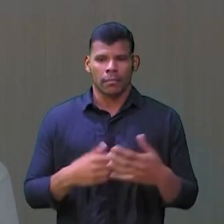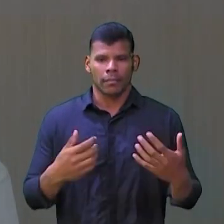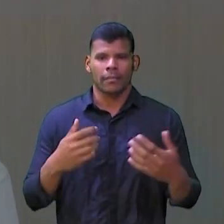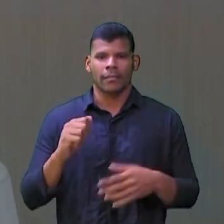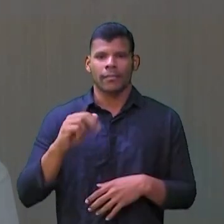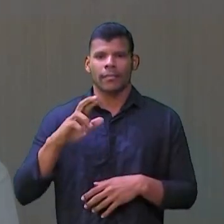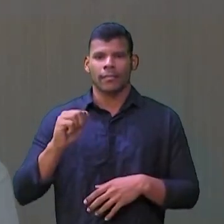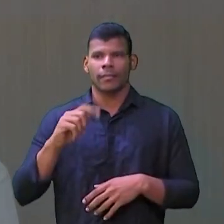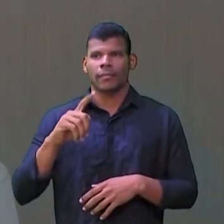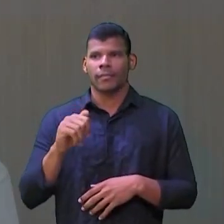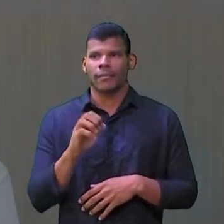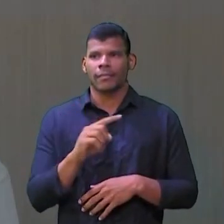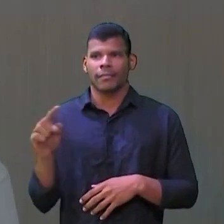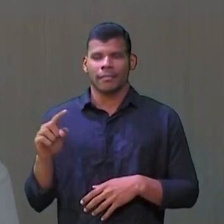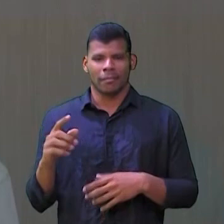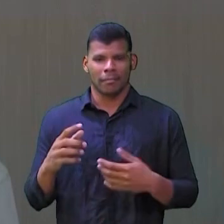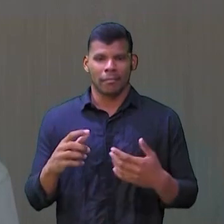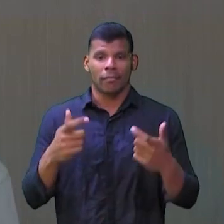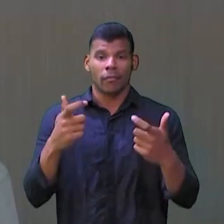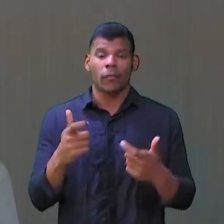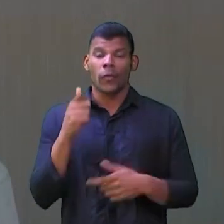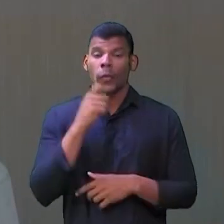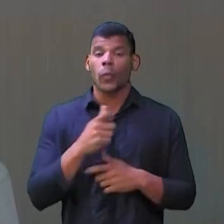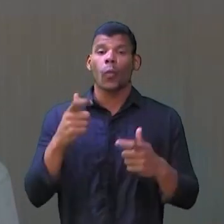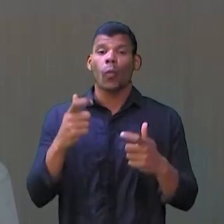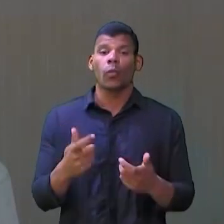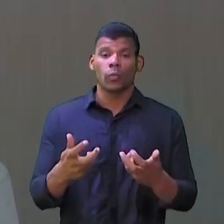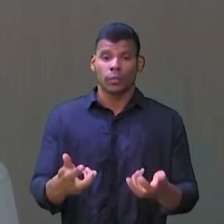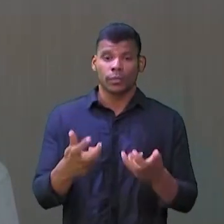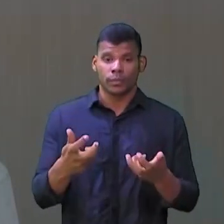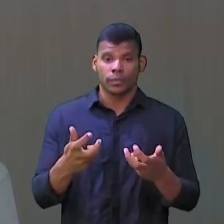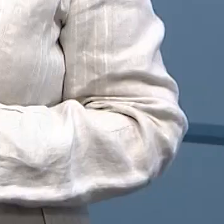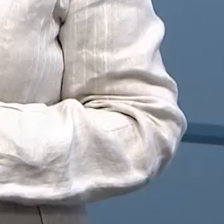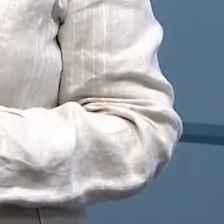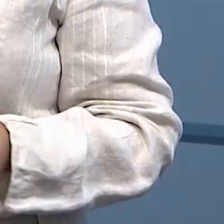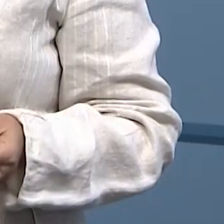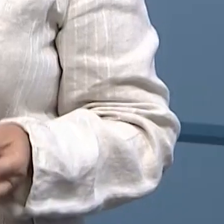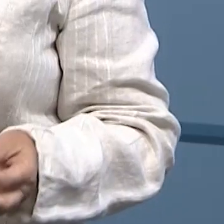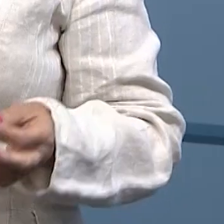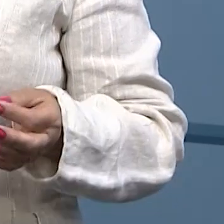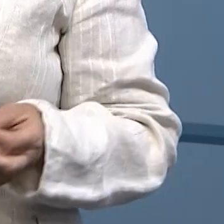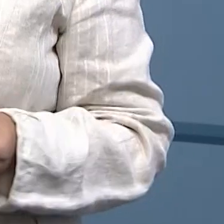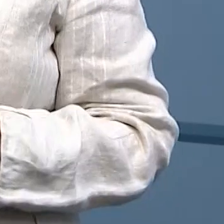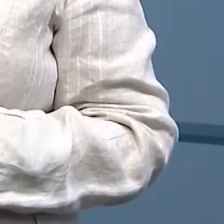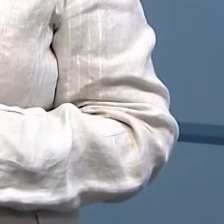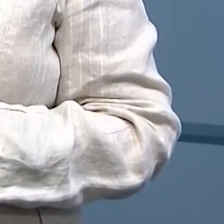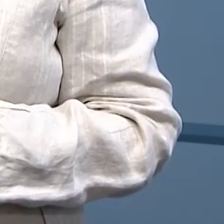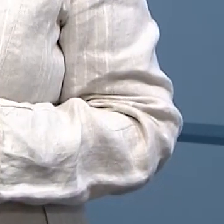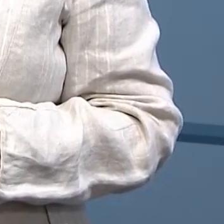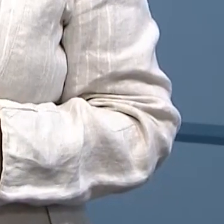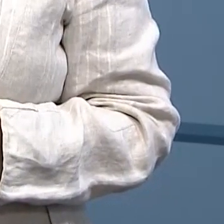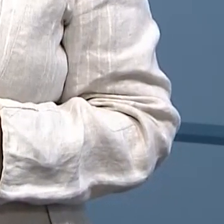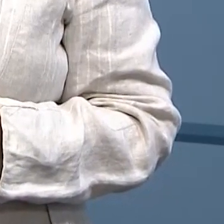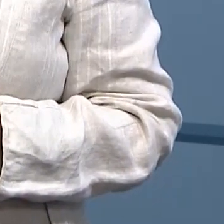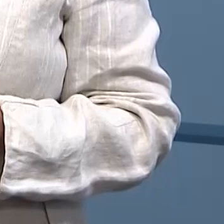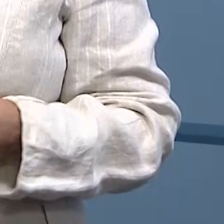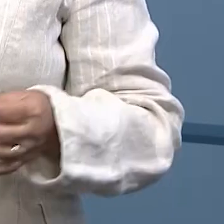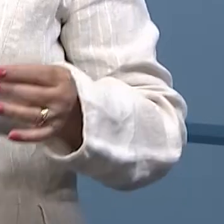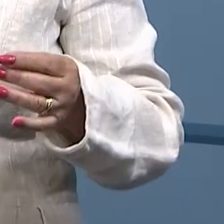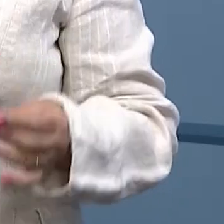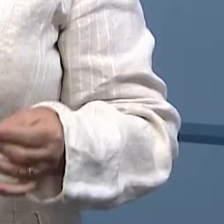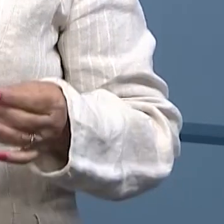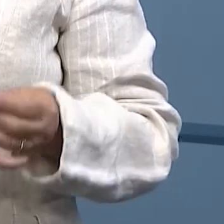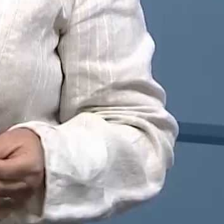Aragão. Lugar de mulher é onde ela quiser. Conte conosco. Tramita na Assembleia Legislativa